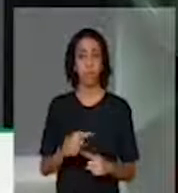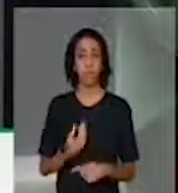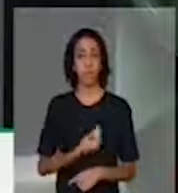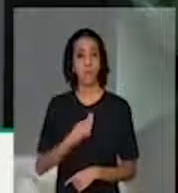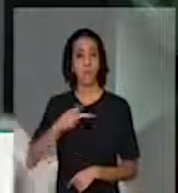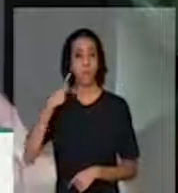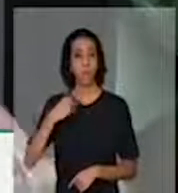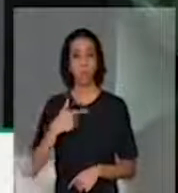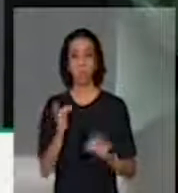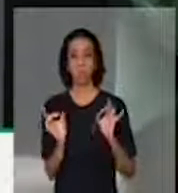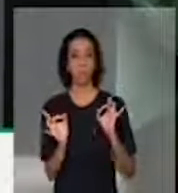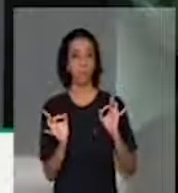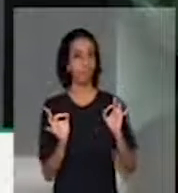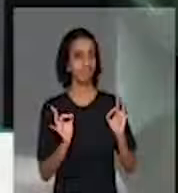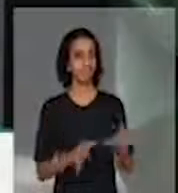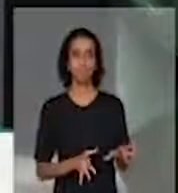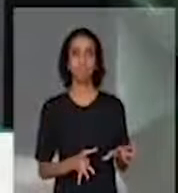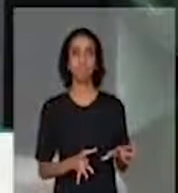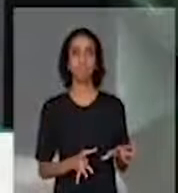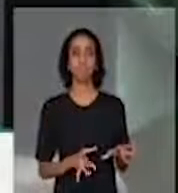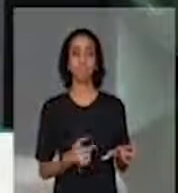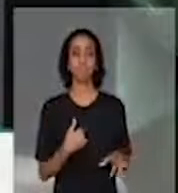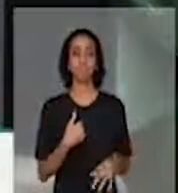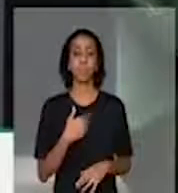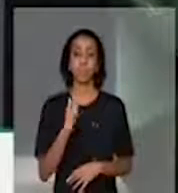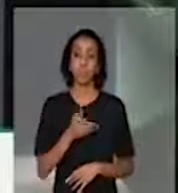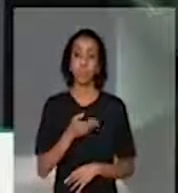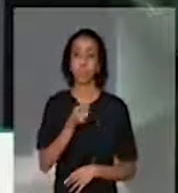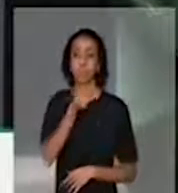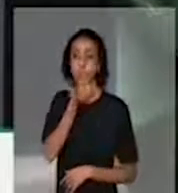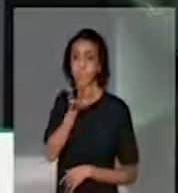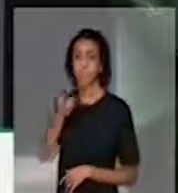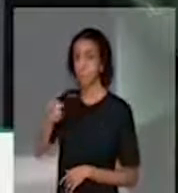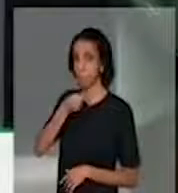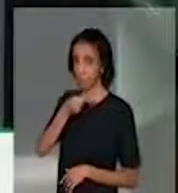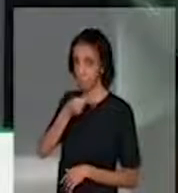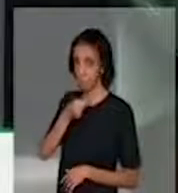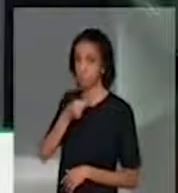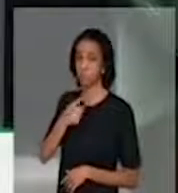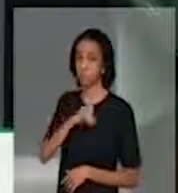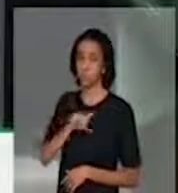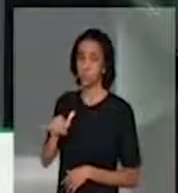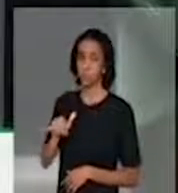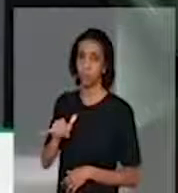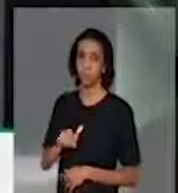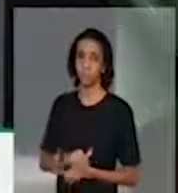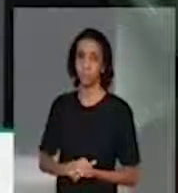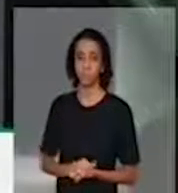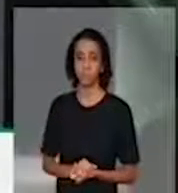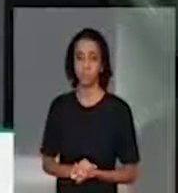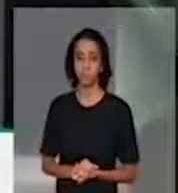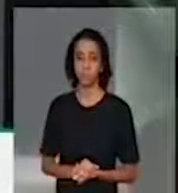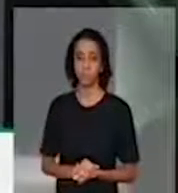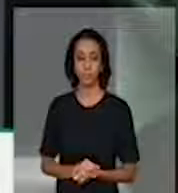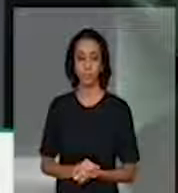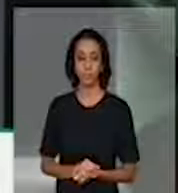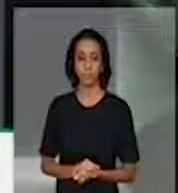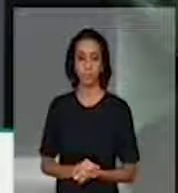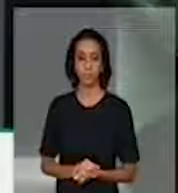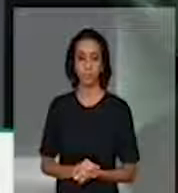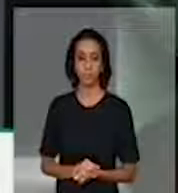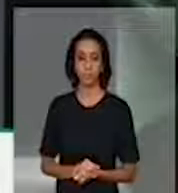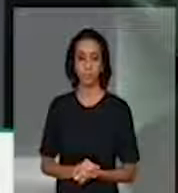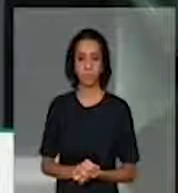pública, já dei meu depoimento na entrevista, e eu